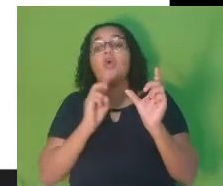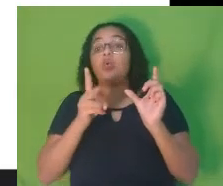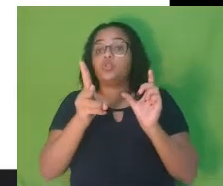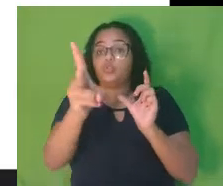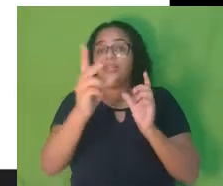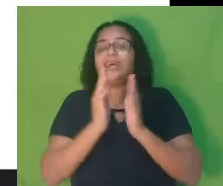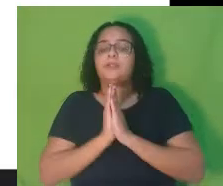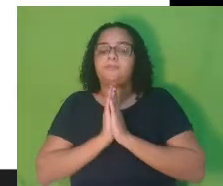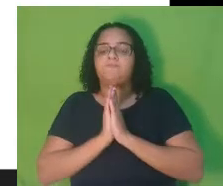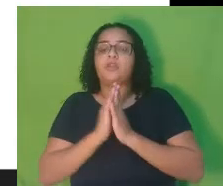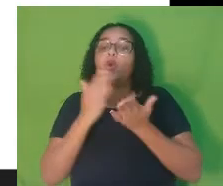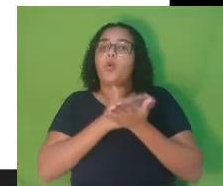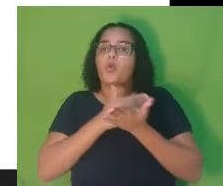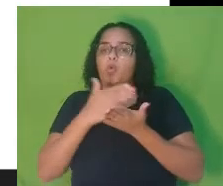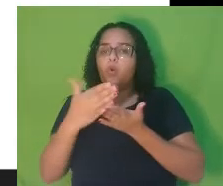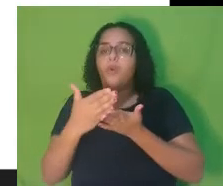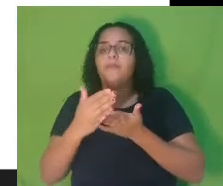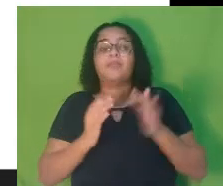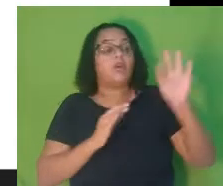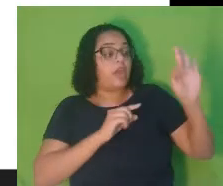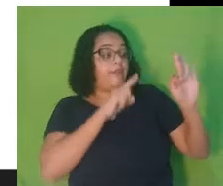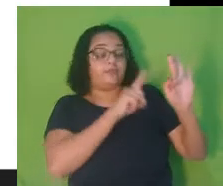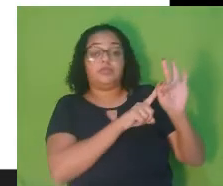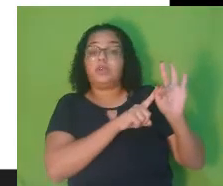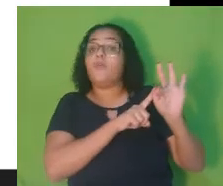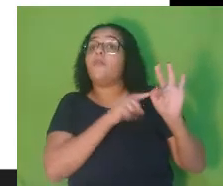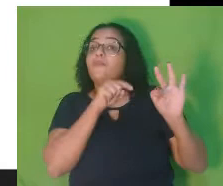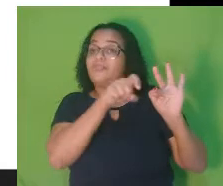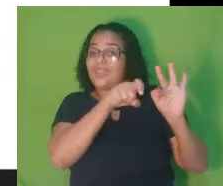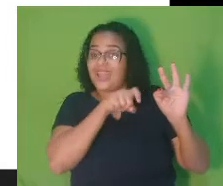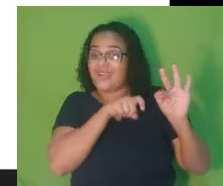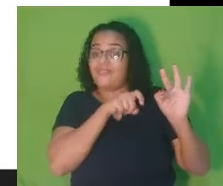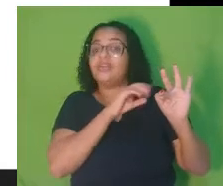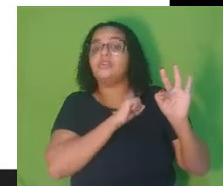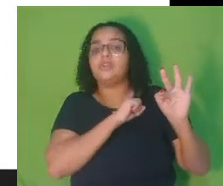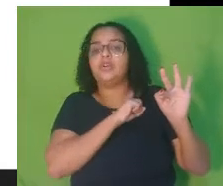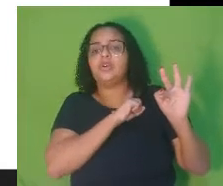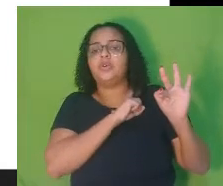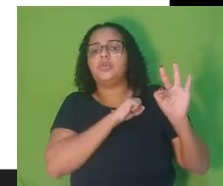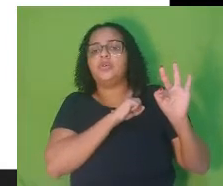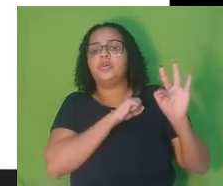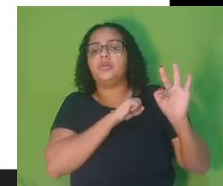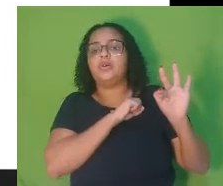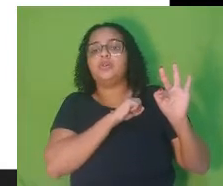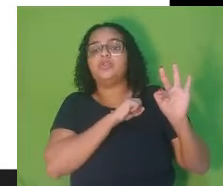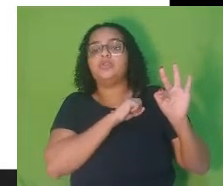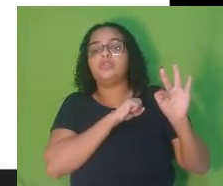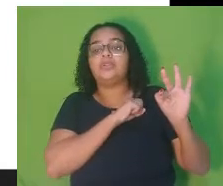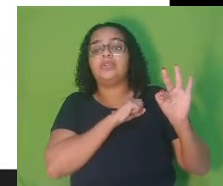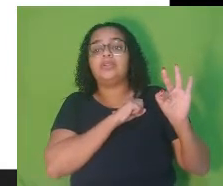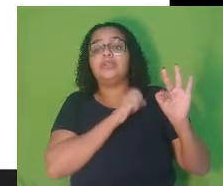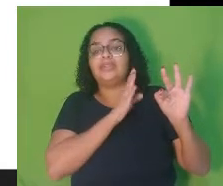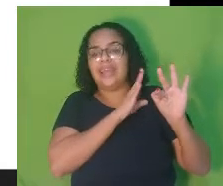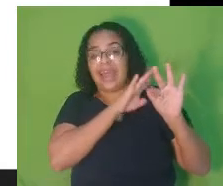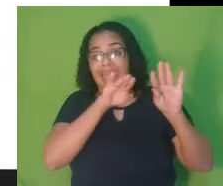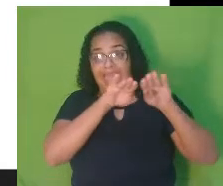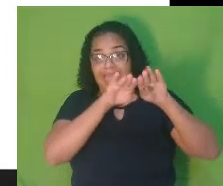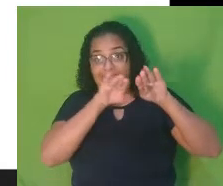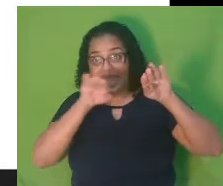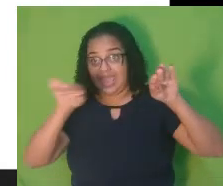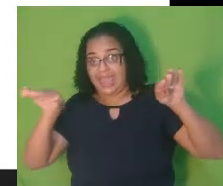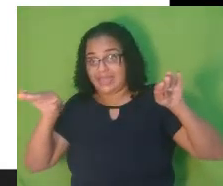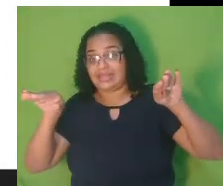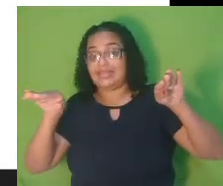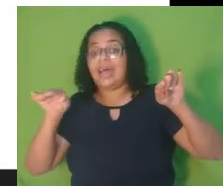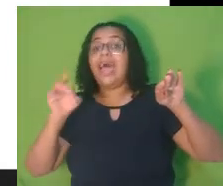continuidade. A gente começa com uma função f, definida num intervalo da reta